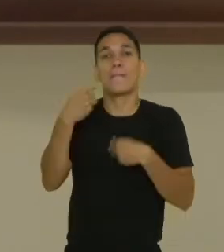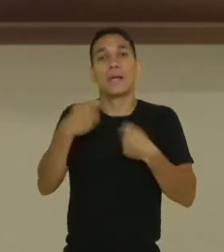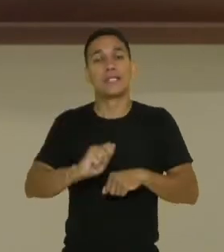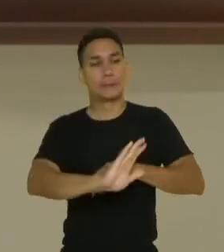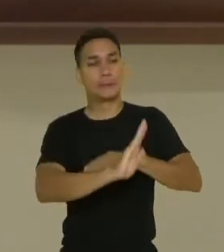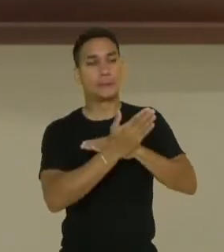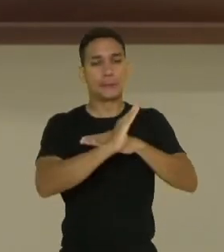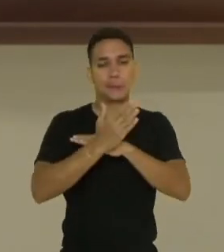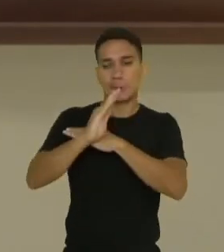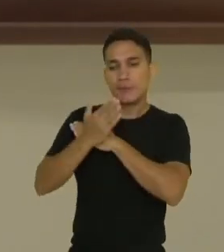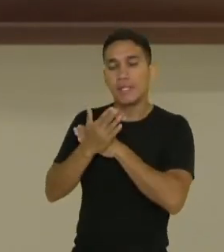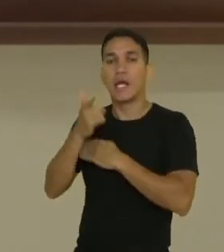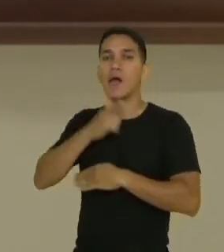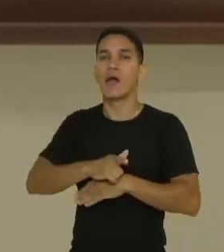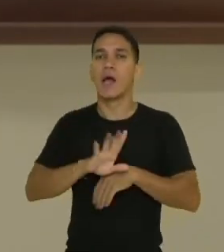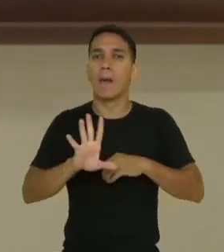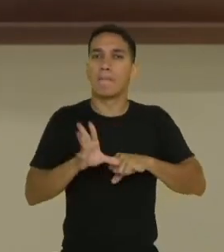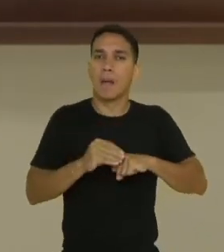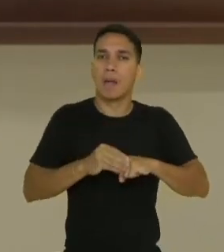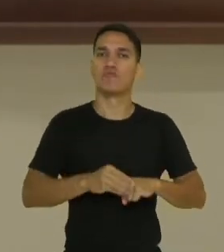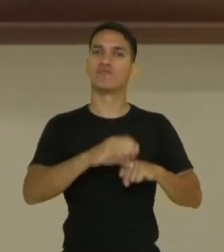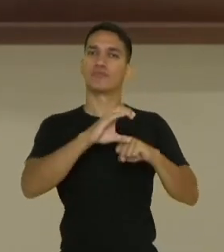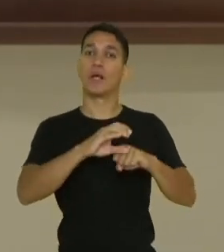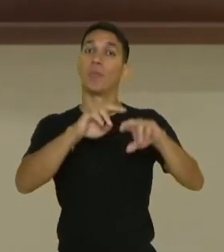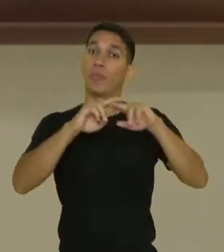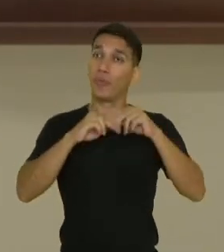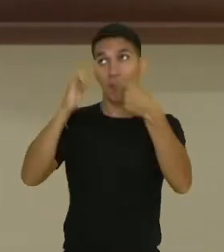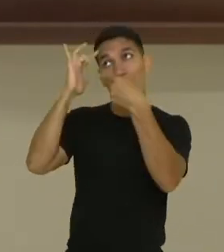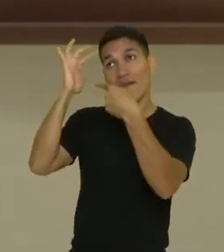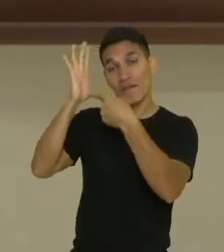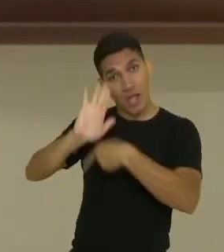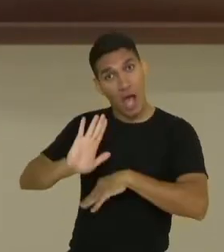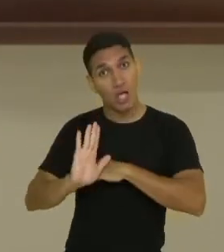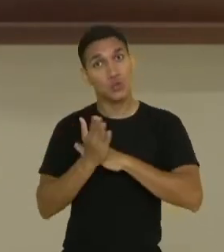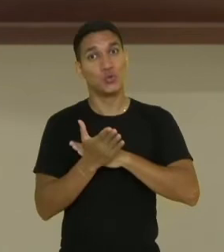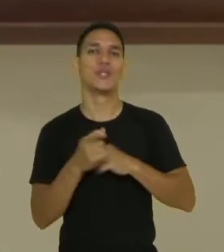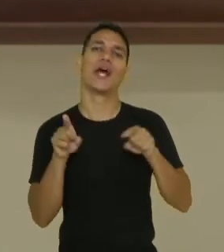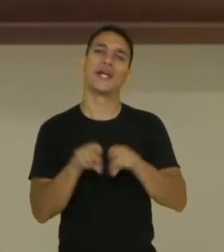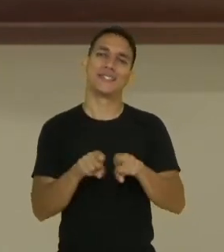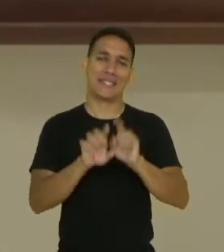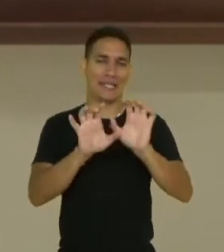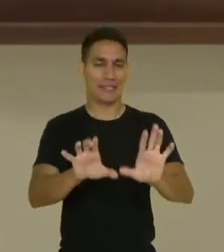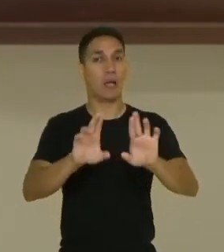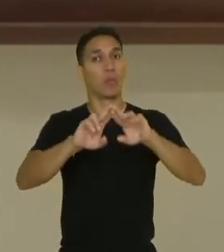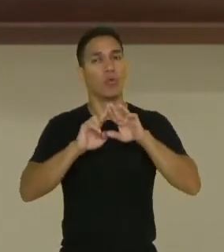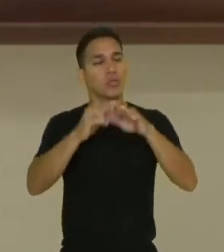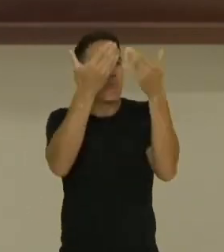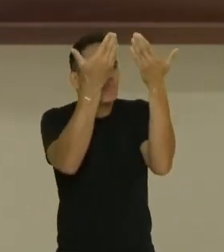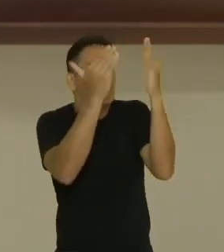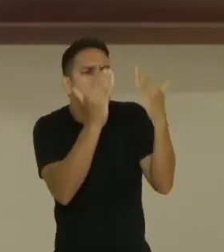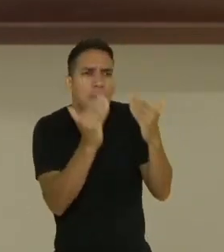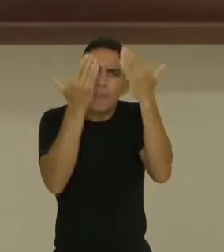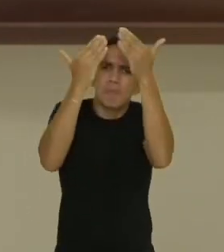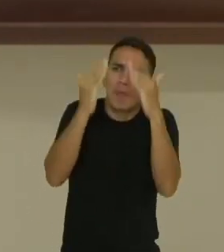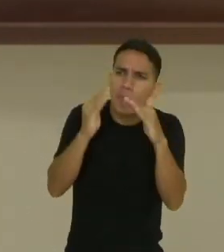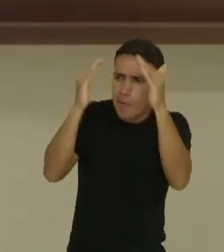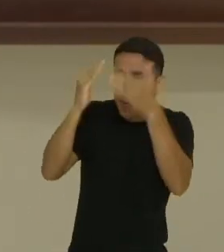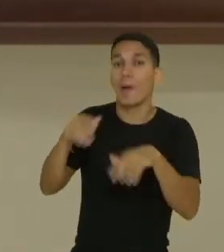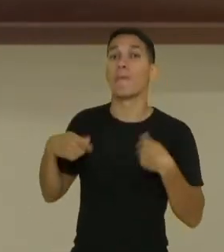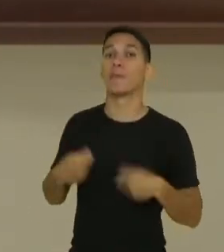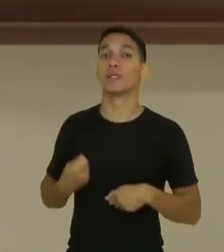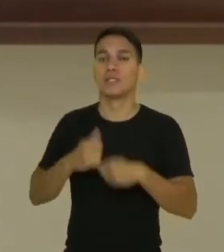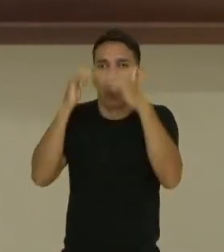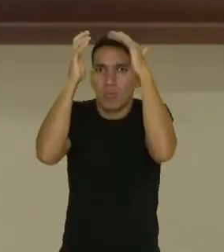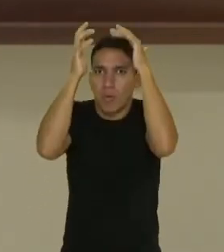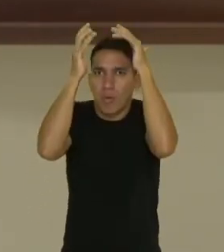para pensar por nós mesmos. E a filosofia é uma delas, né? Eu preciso fazer essa análise crítica, eu preciso fortalecer o meu cérebro.